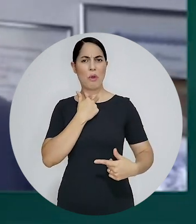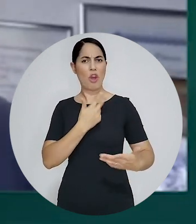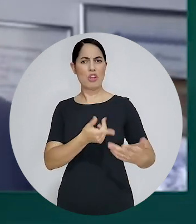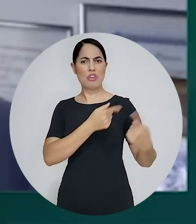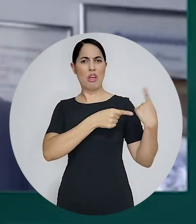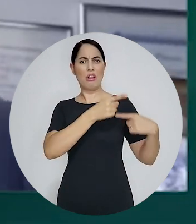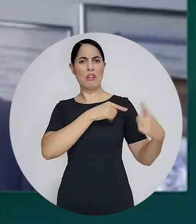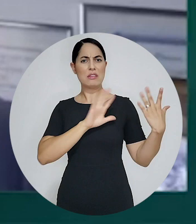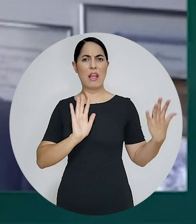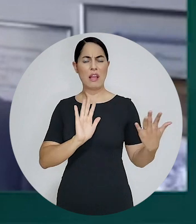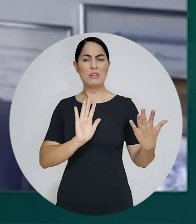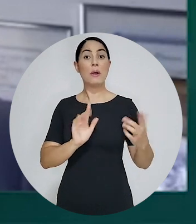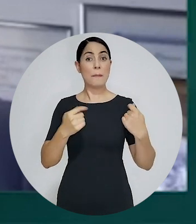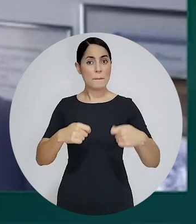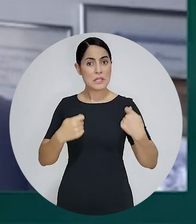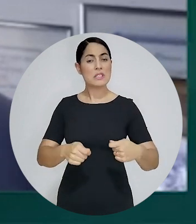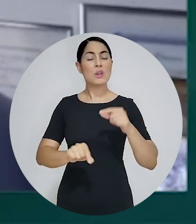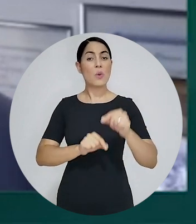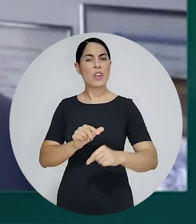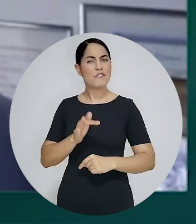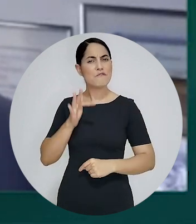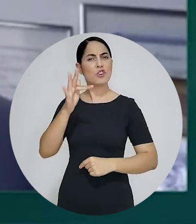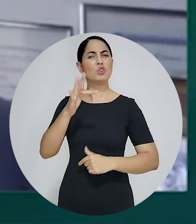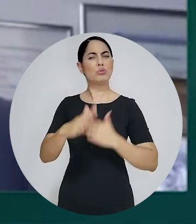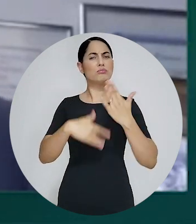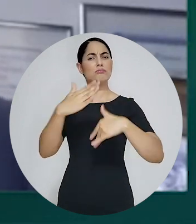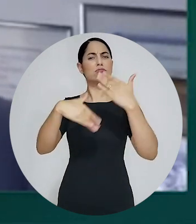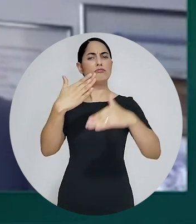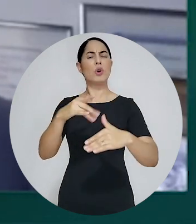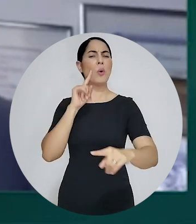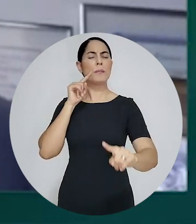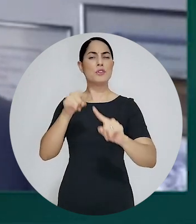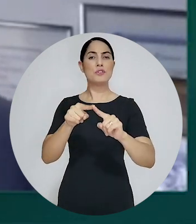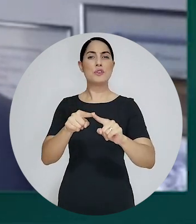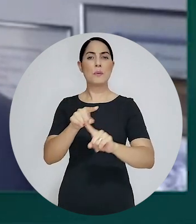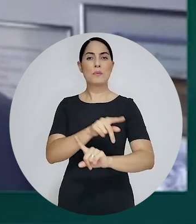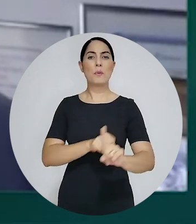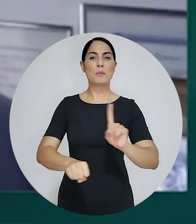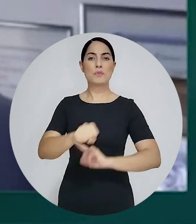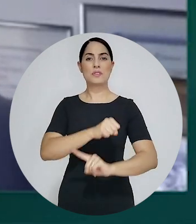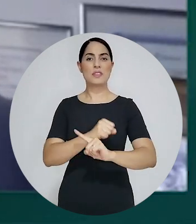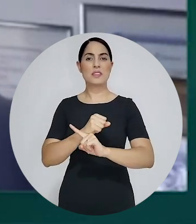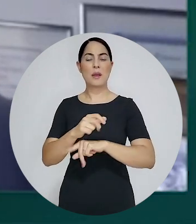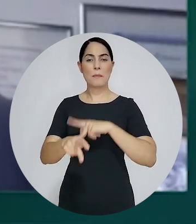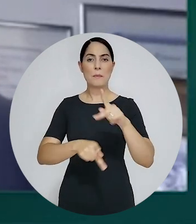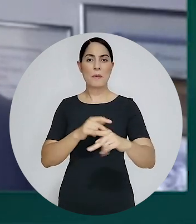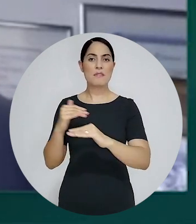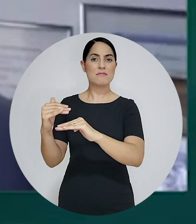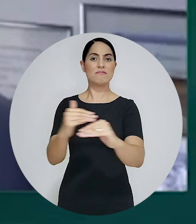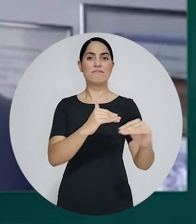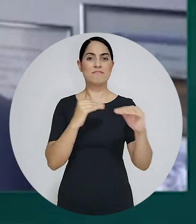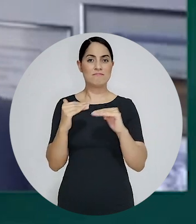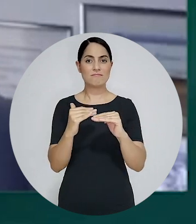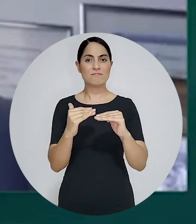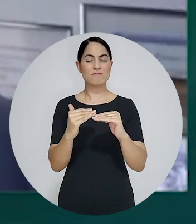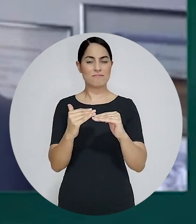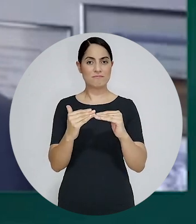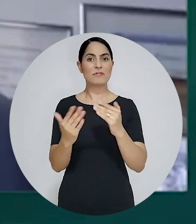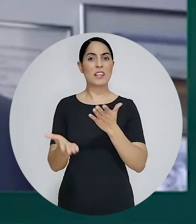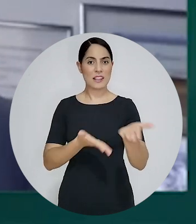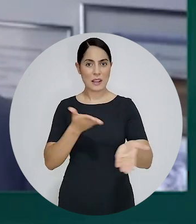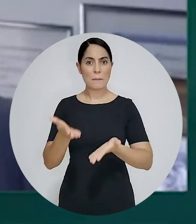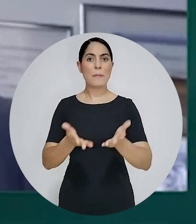busca construir um Brasil mais justo, busca construir uma sociedade mais igualitária, onde todos